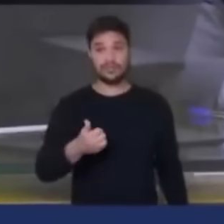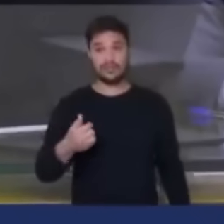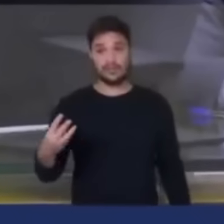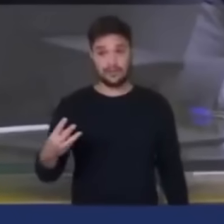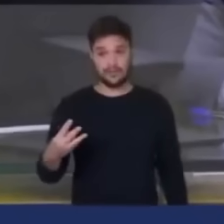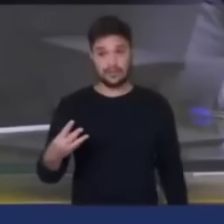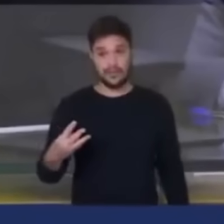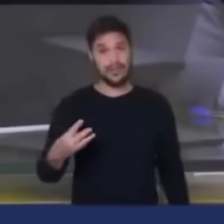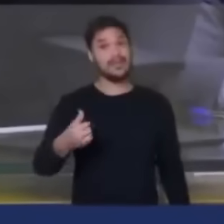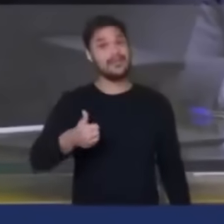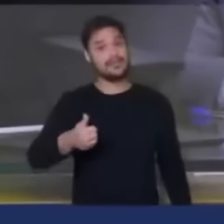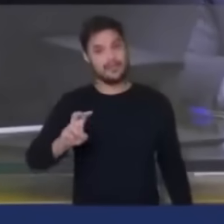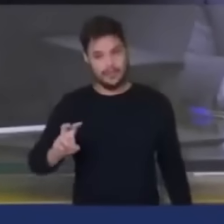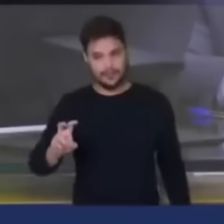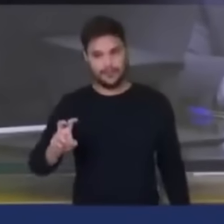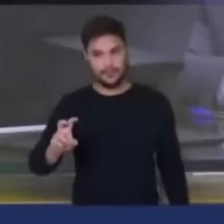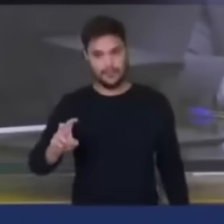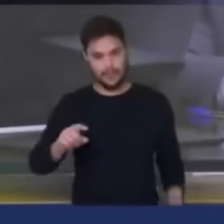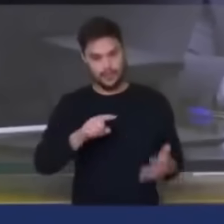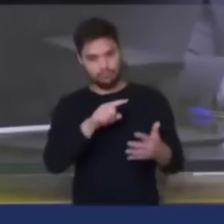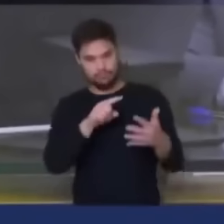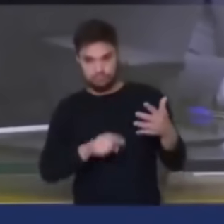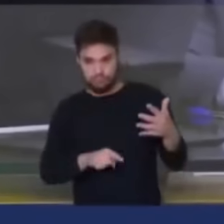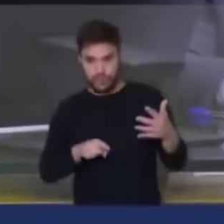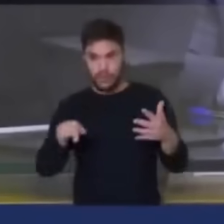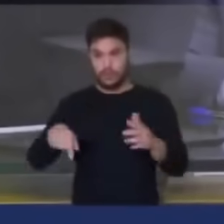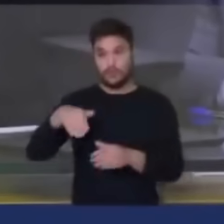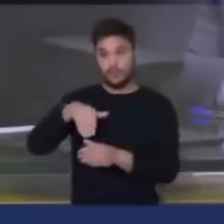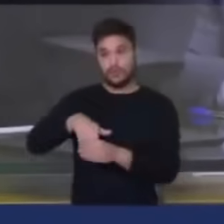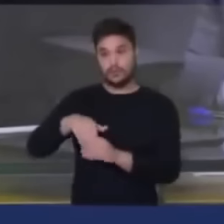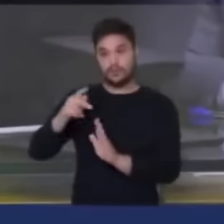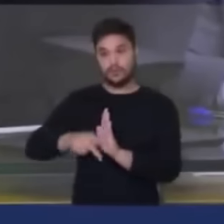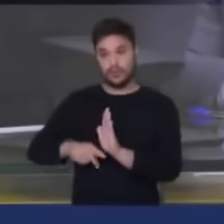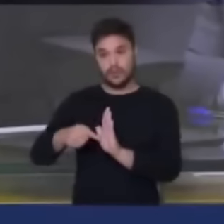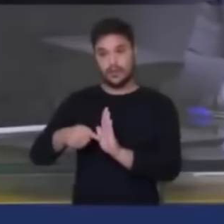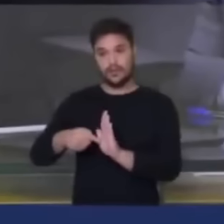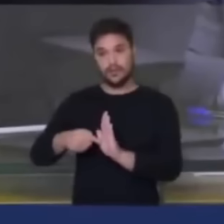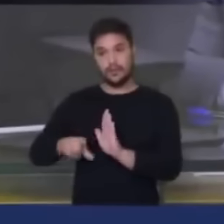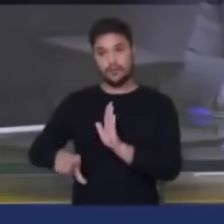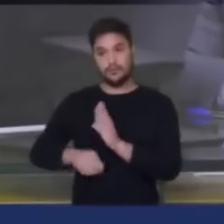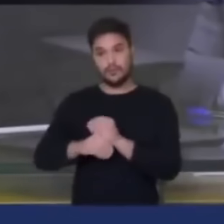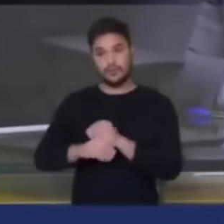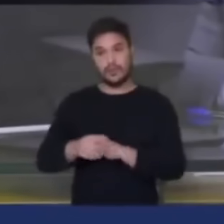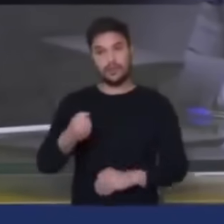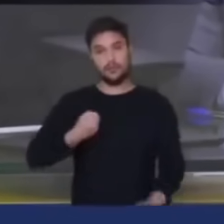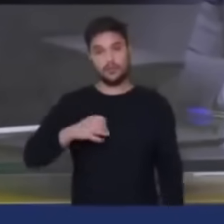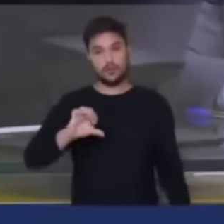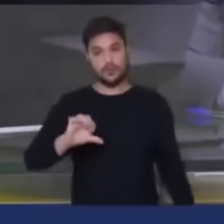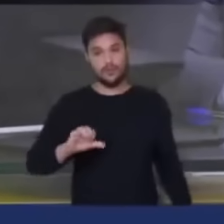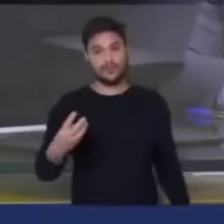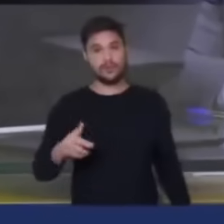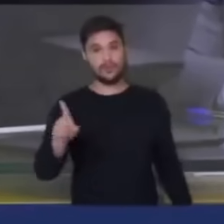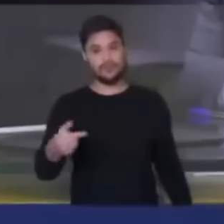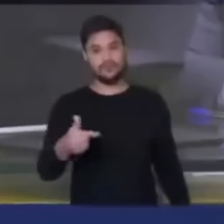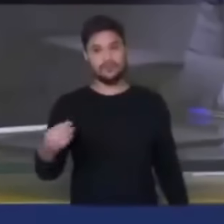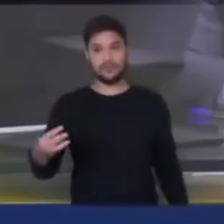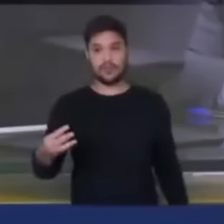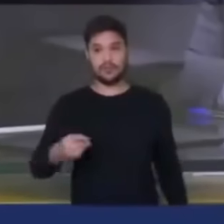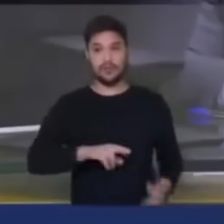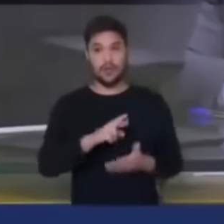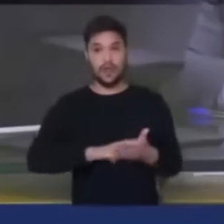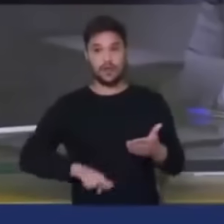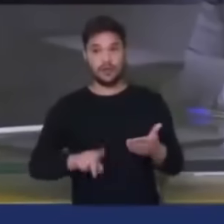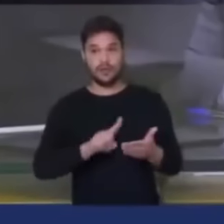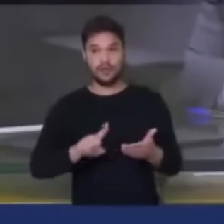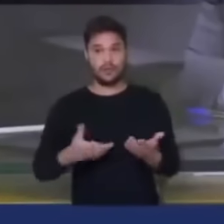e 15. Ao projeto de lei complementar. De número 93 de 23, comparecer pela